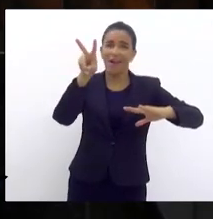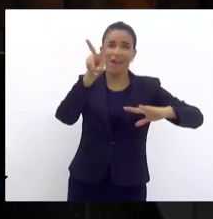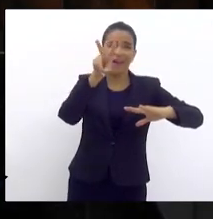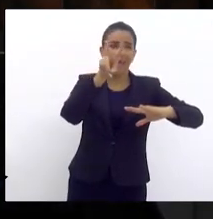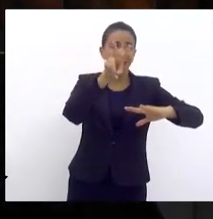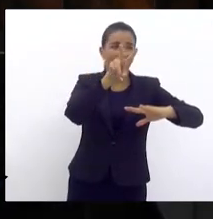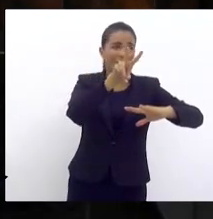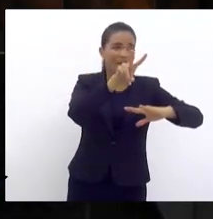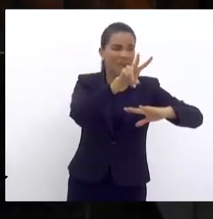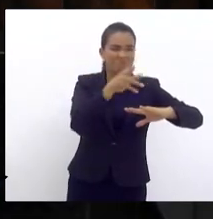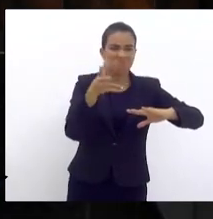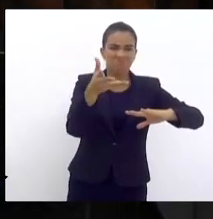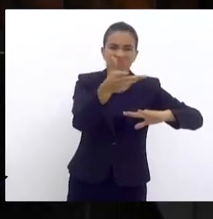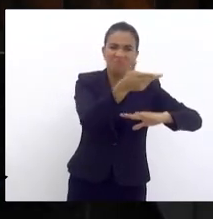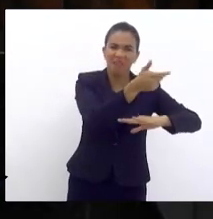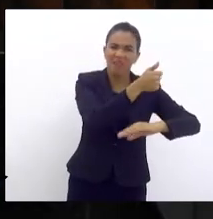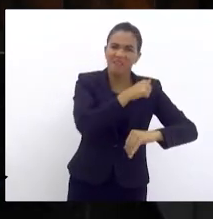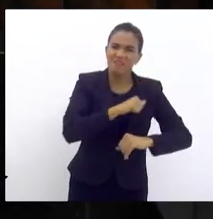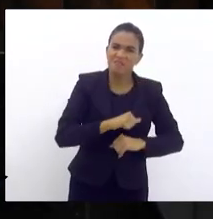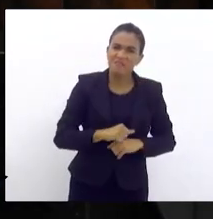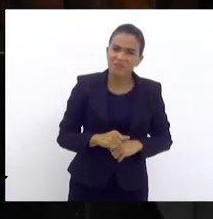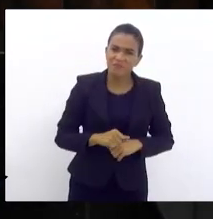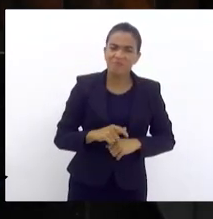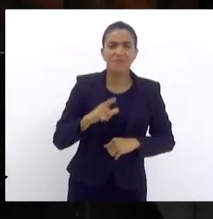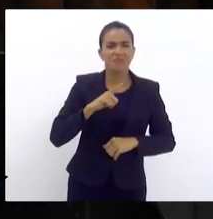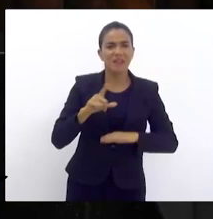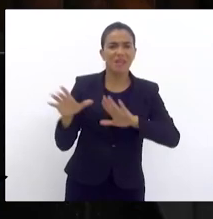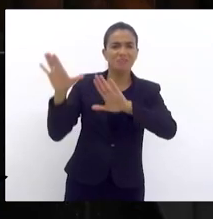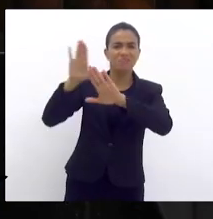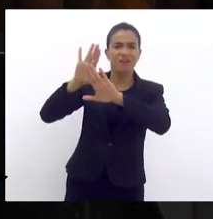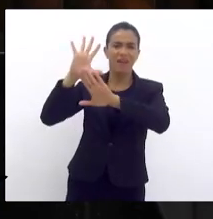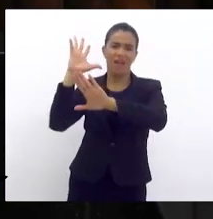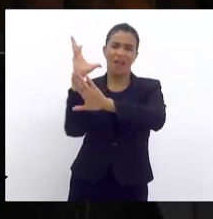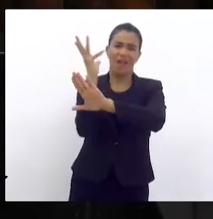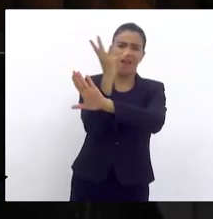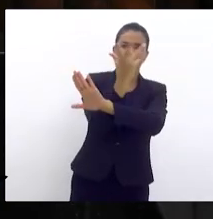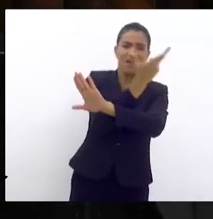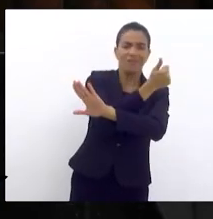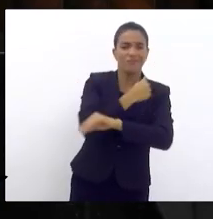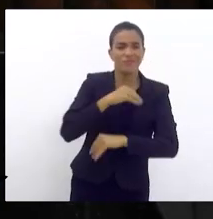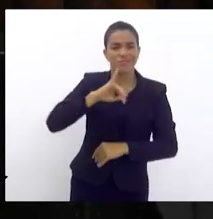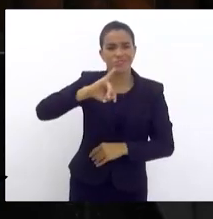tendo como fundo a floresta da Tijuca